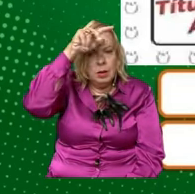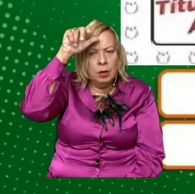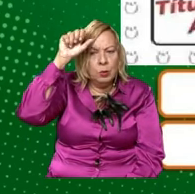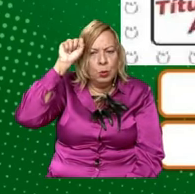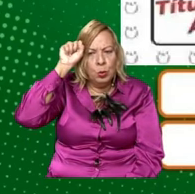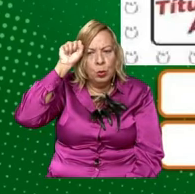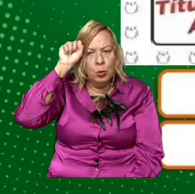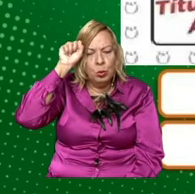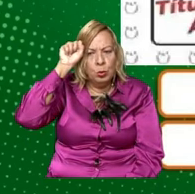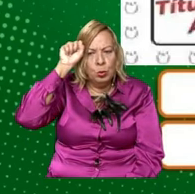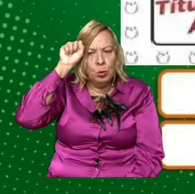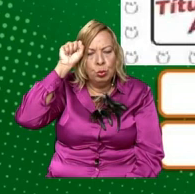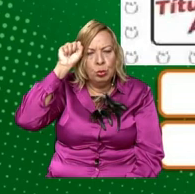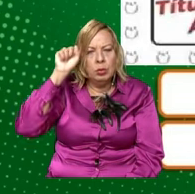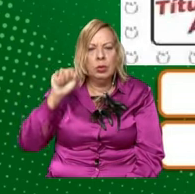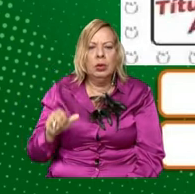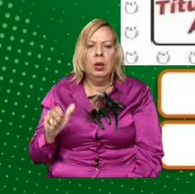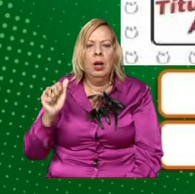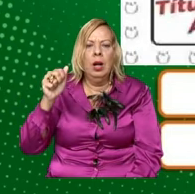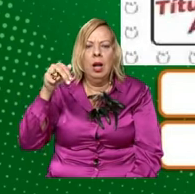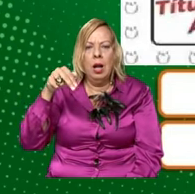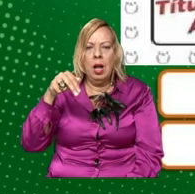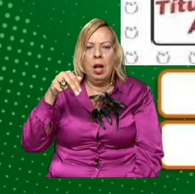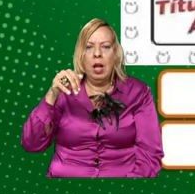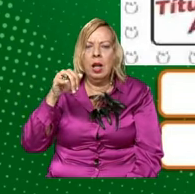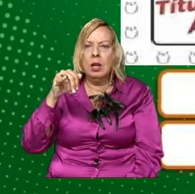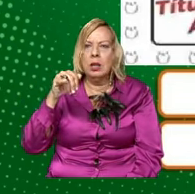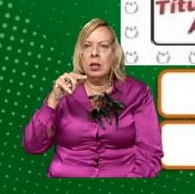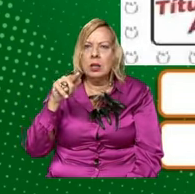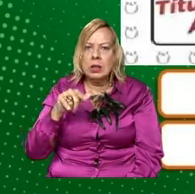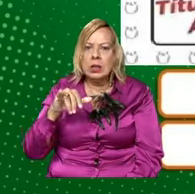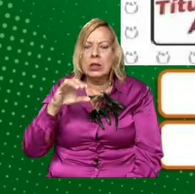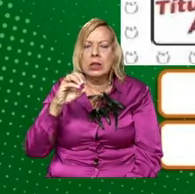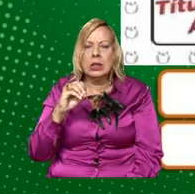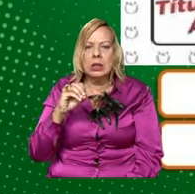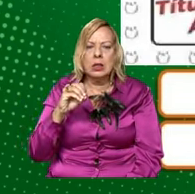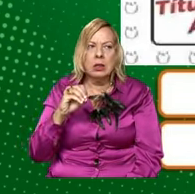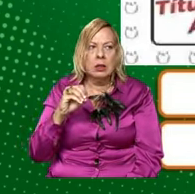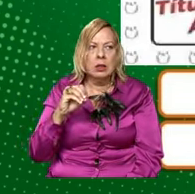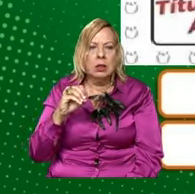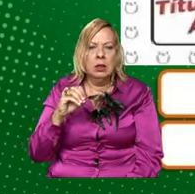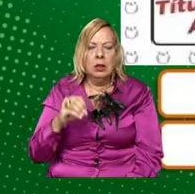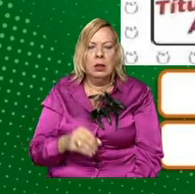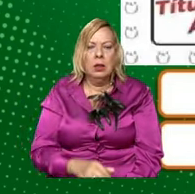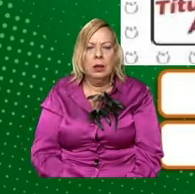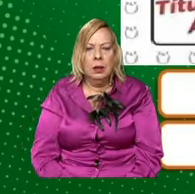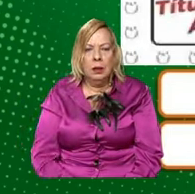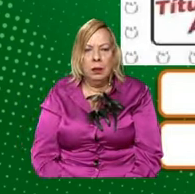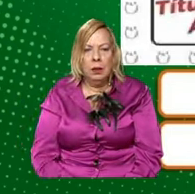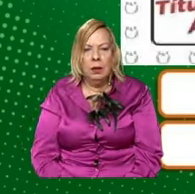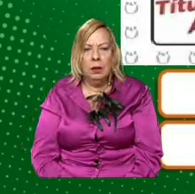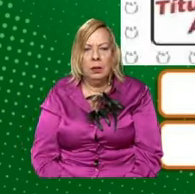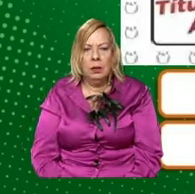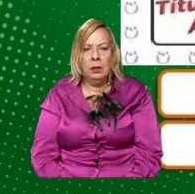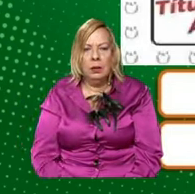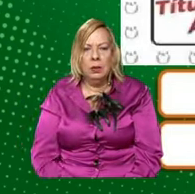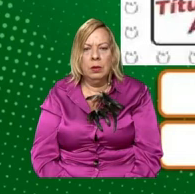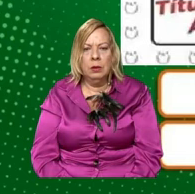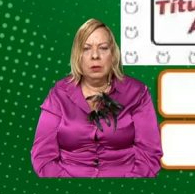amigo. Anísio, é isso? Anísio Santos, ô Anísio! Olha